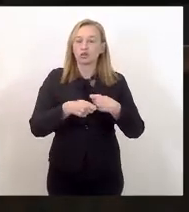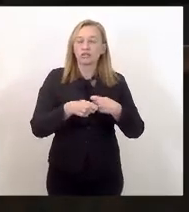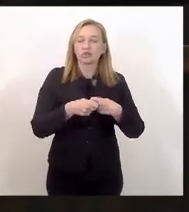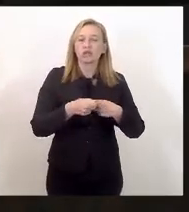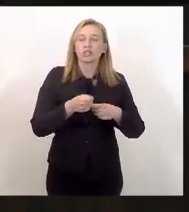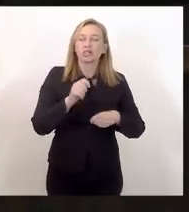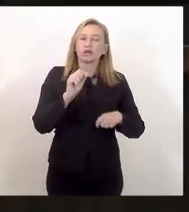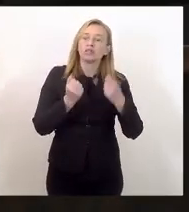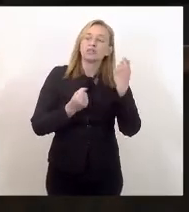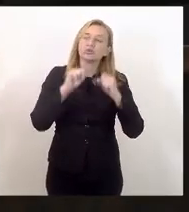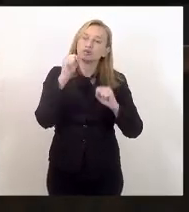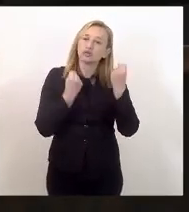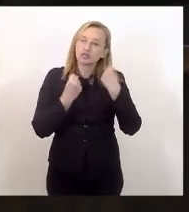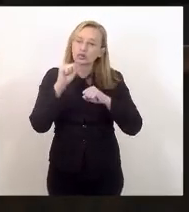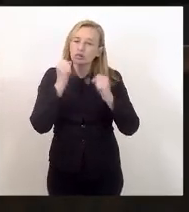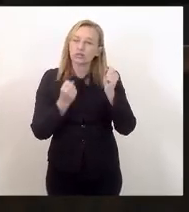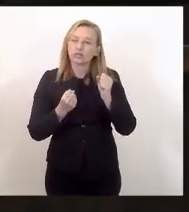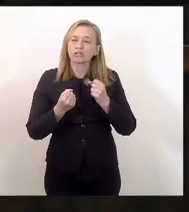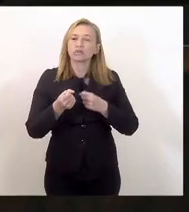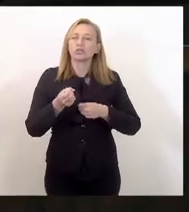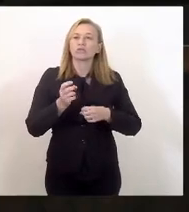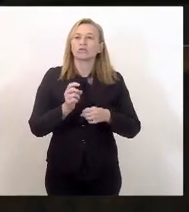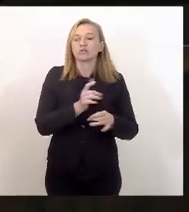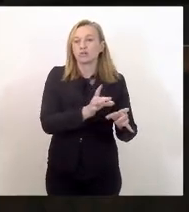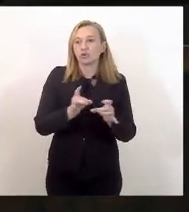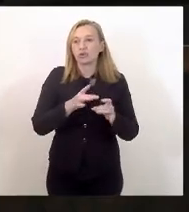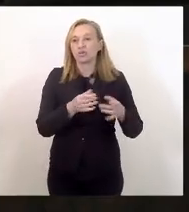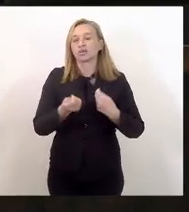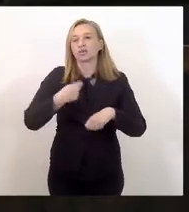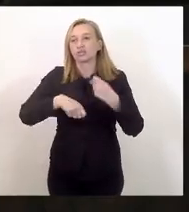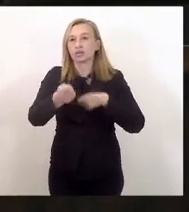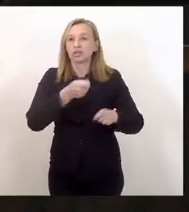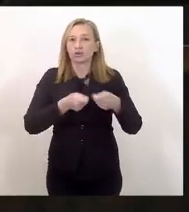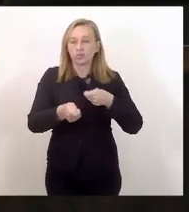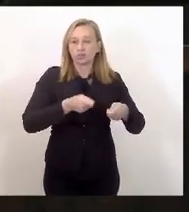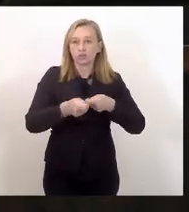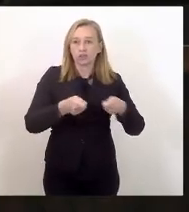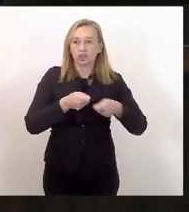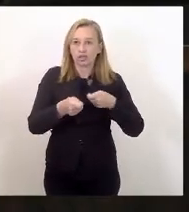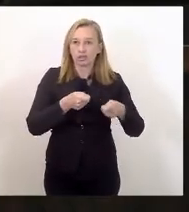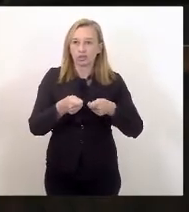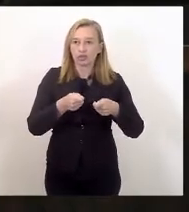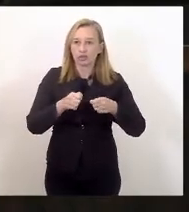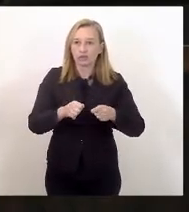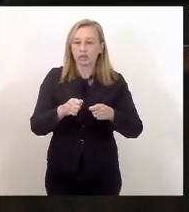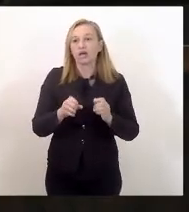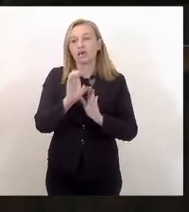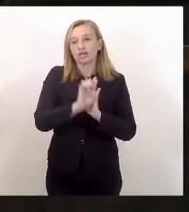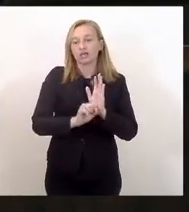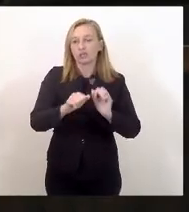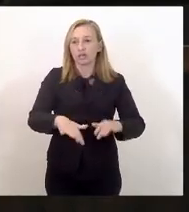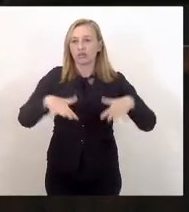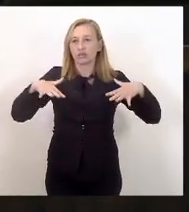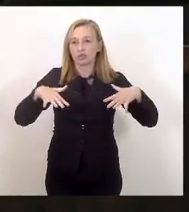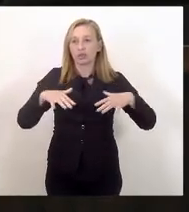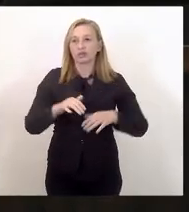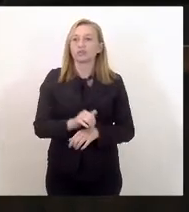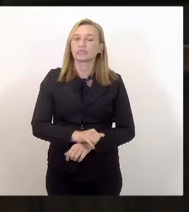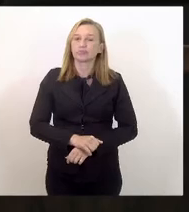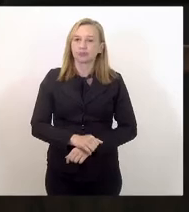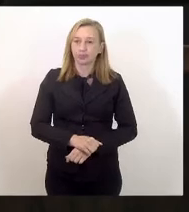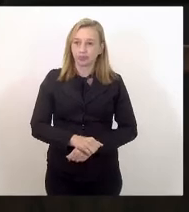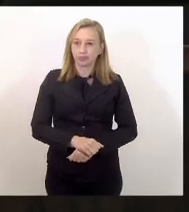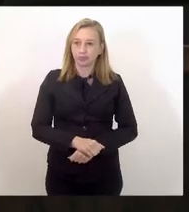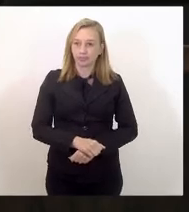da Arrecadação Estadual, Fiscalização dos Tributos Estaduais, de Orçamento, Finanças, Fiscalização Financeira e Controle, às emendas de